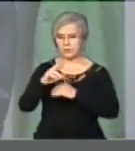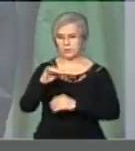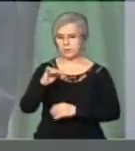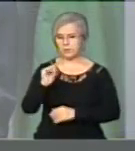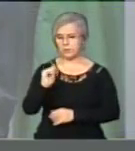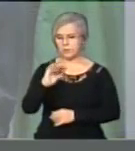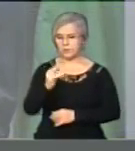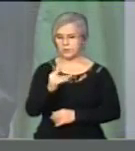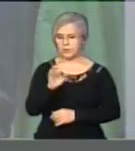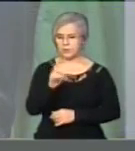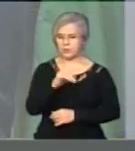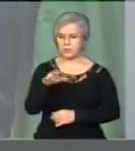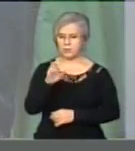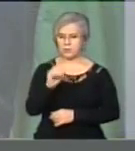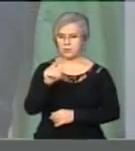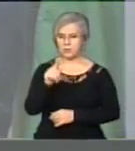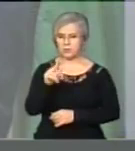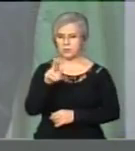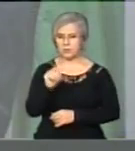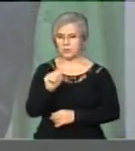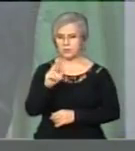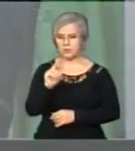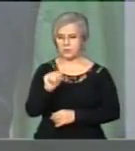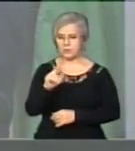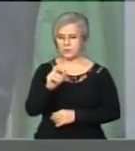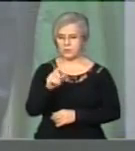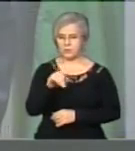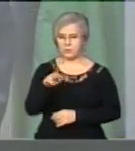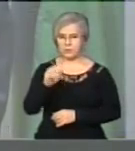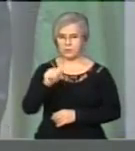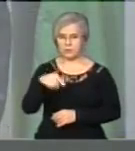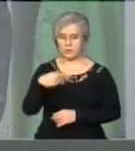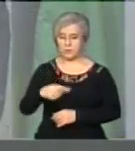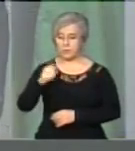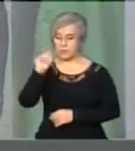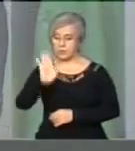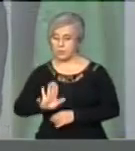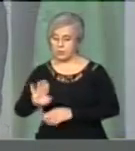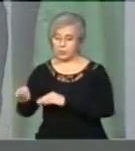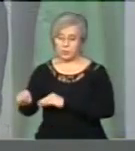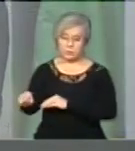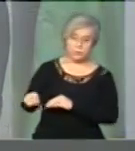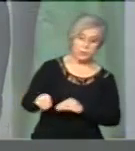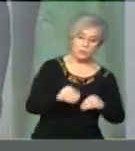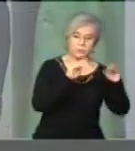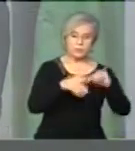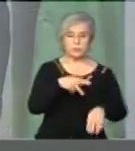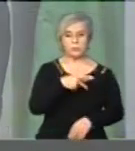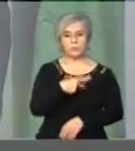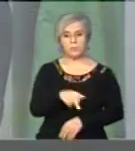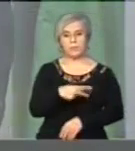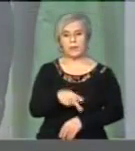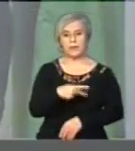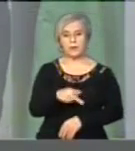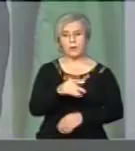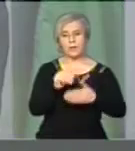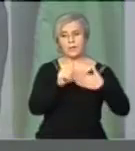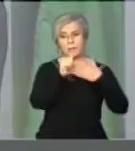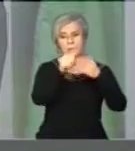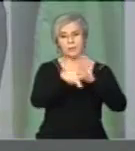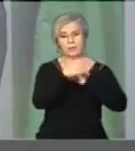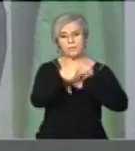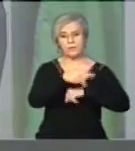que transferiu a sua operação do Paraguai, do Brasil, para o Paraguai, levando para aquele